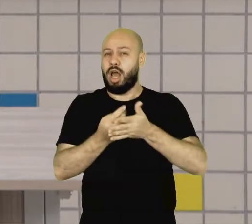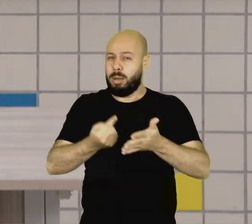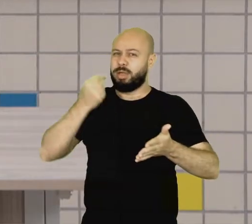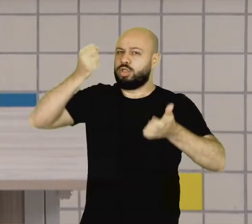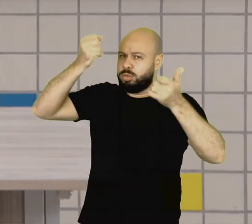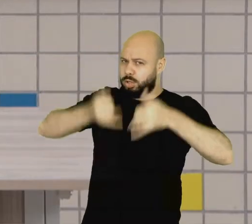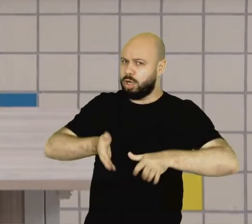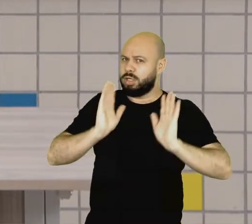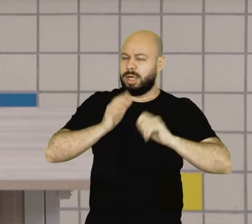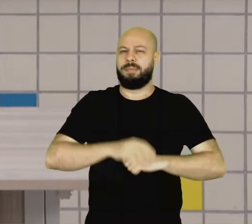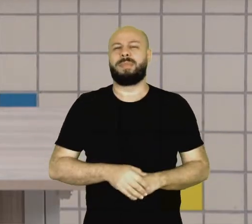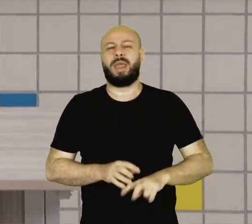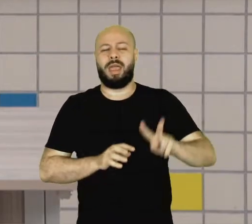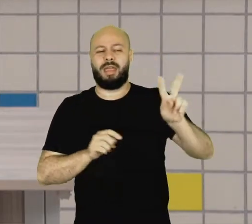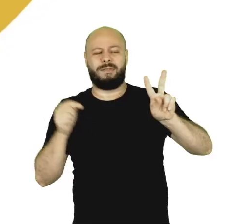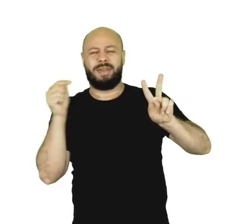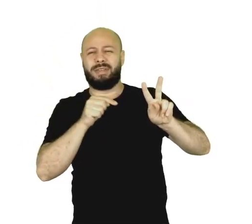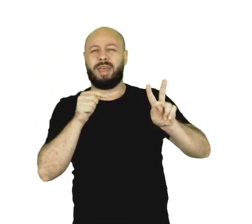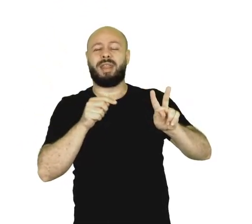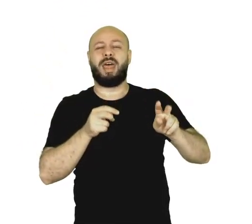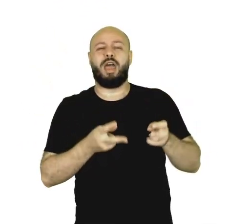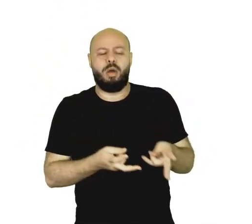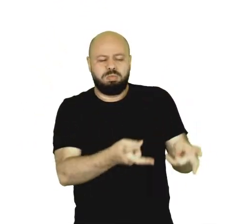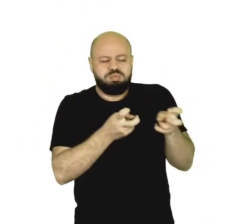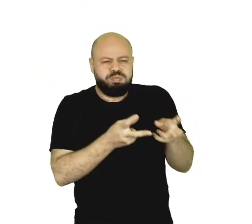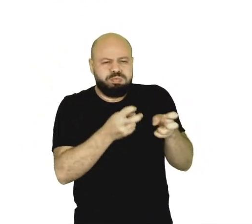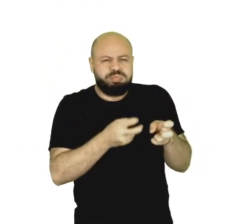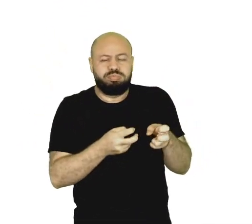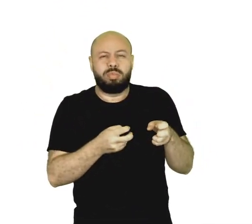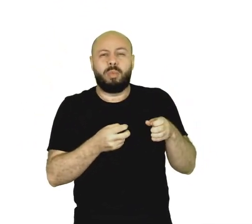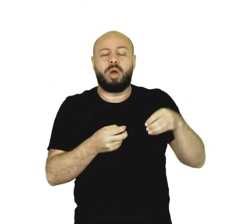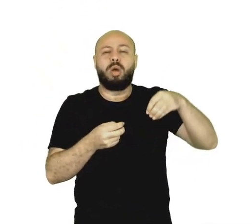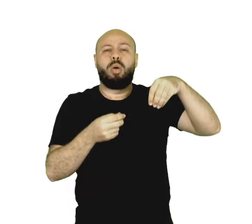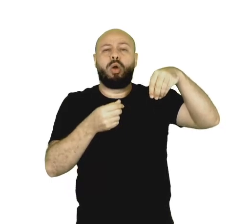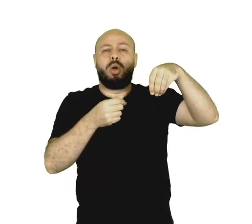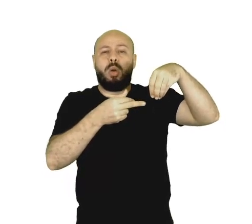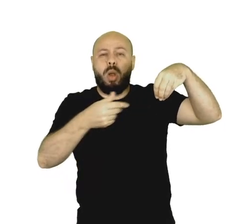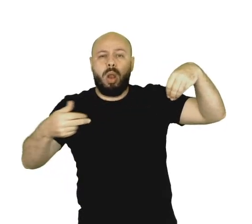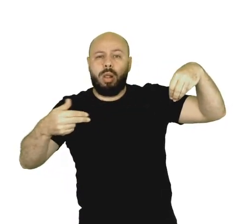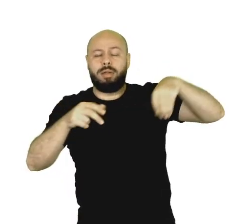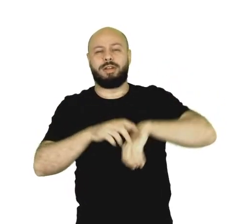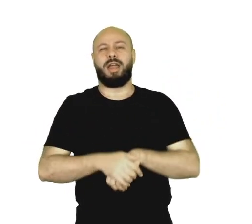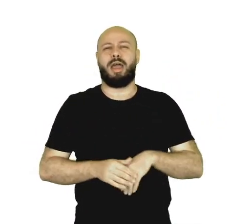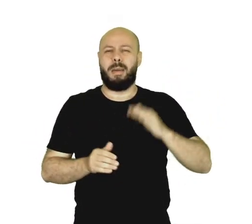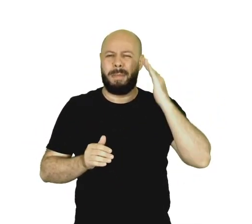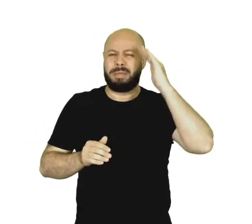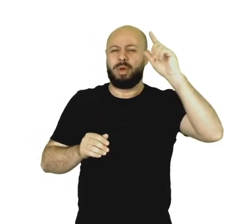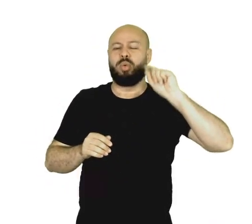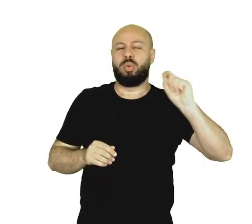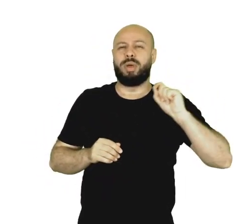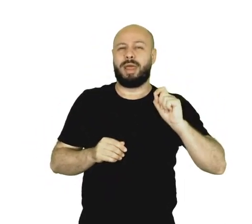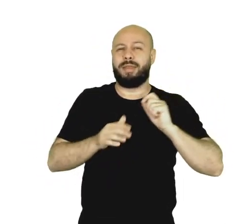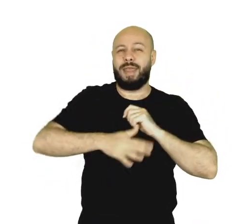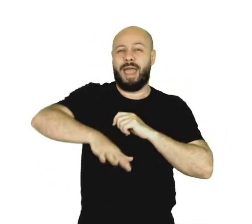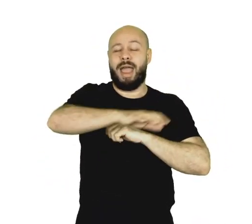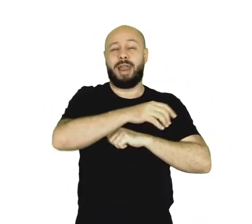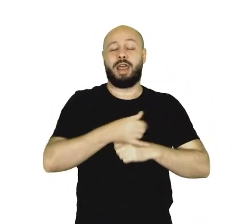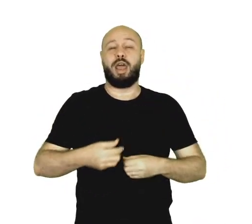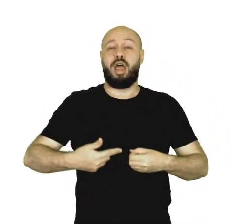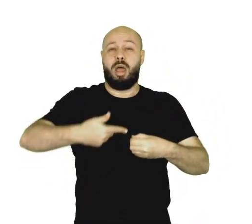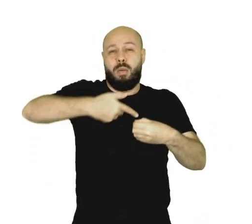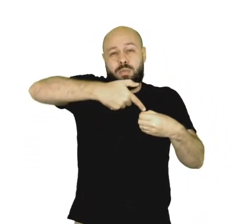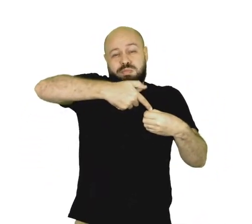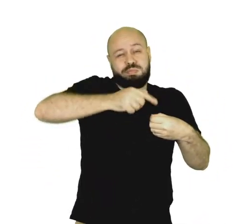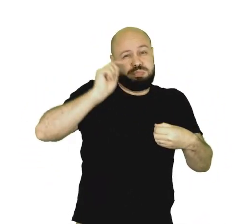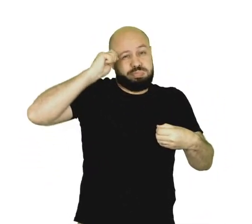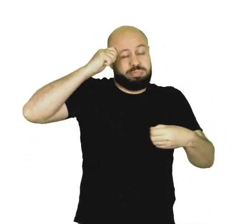Venezuela. A Venezuela ela tem uma exploração mineral muito grande, principalmente na área do petróleo, mas também